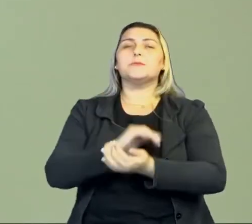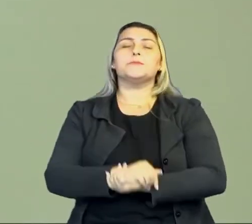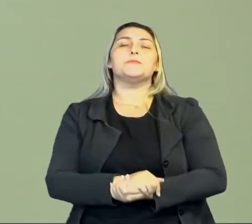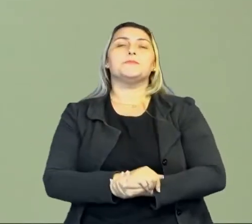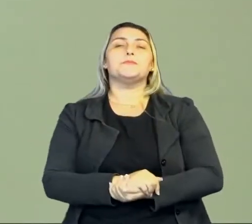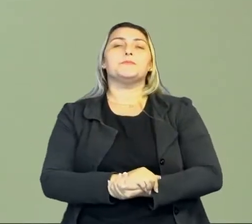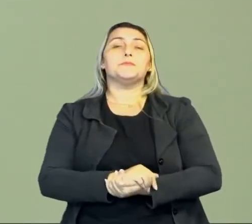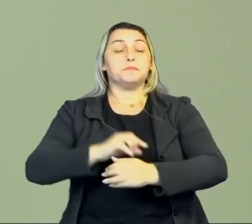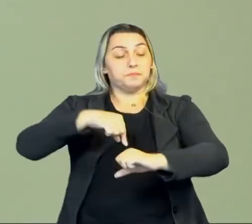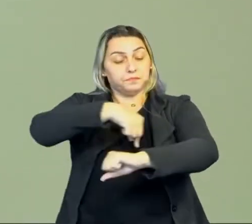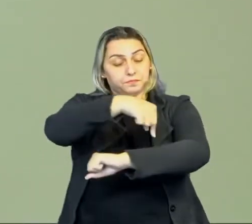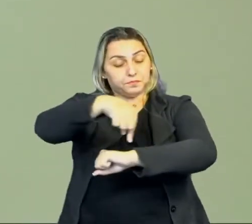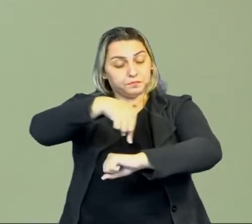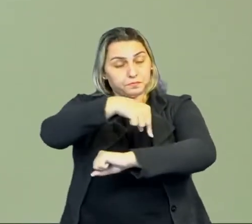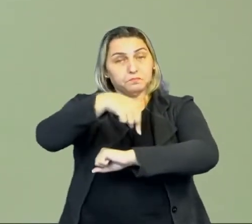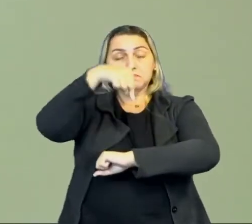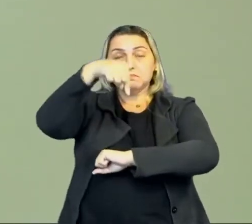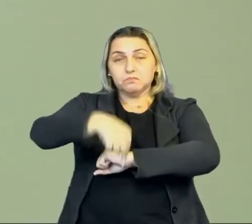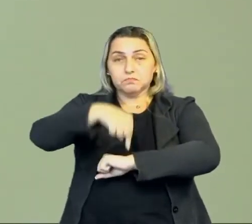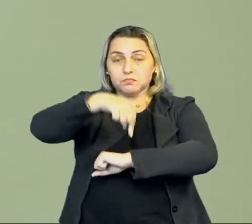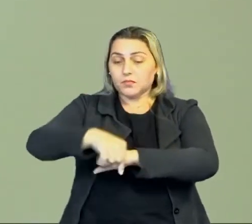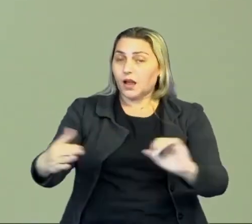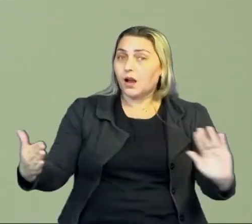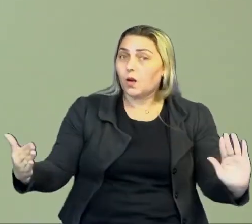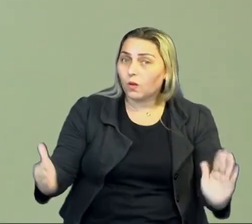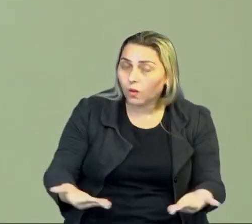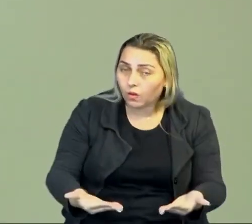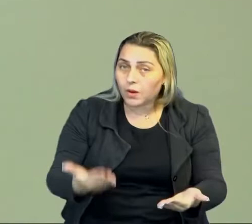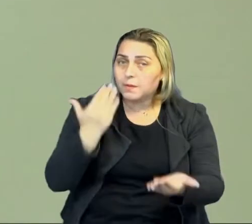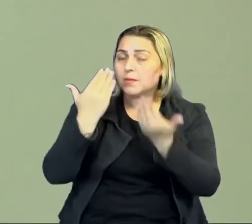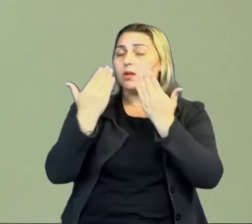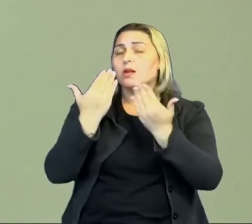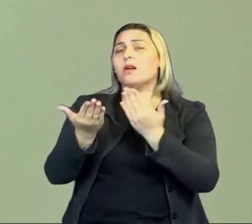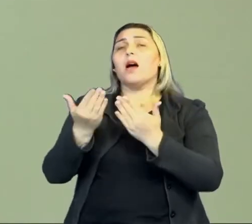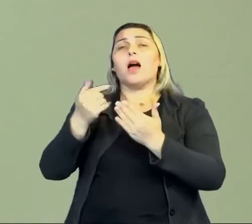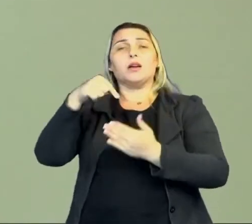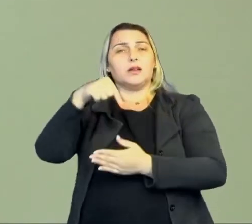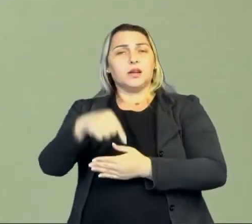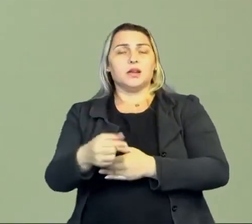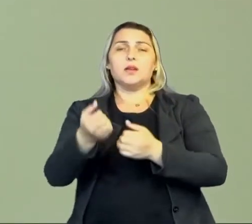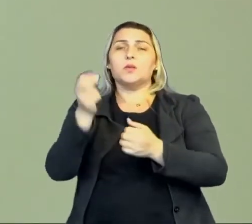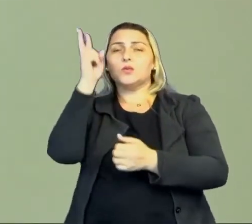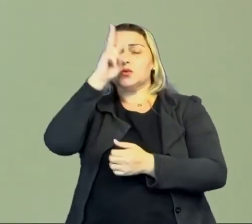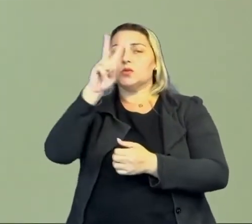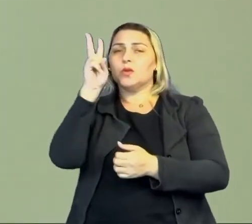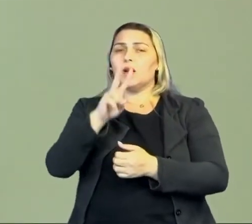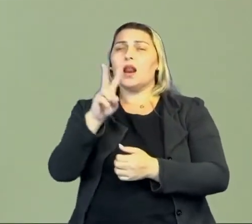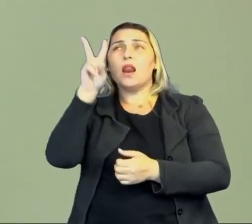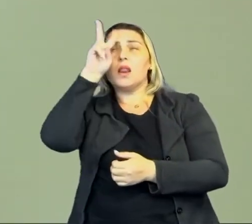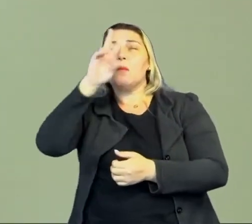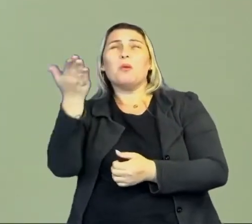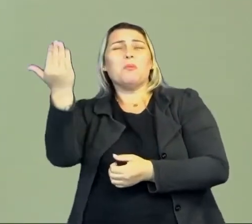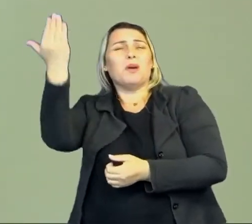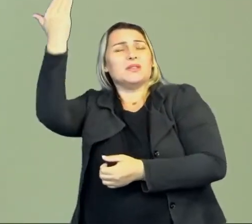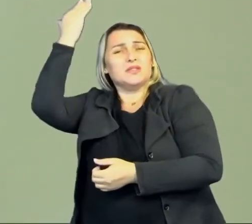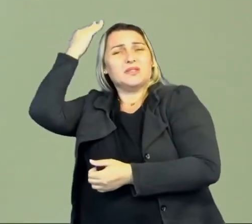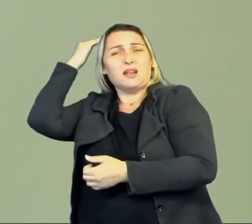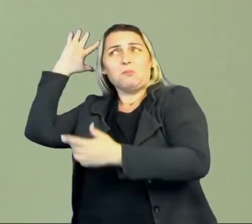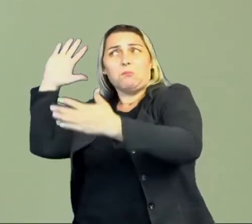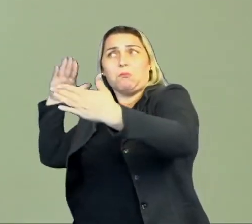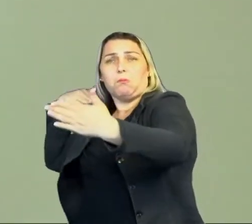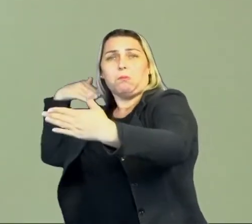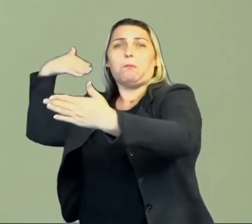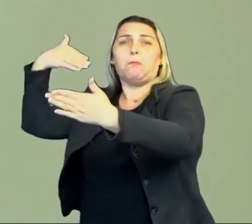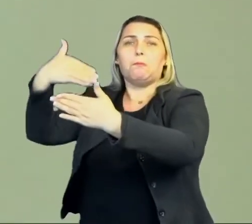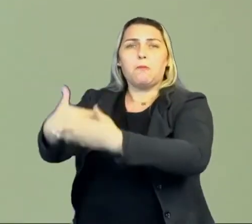né? O cronológico aqui, o agora. O psicológico, ele pode estar aqui contando uma história e de repente ele lembrou uma coisa lá do